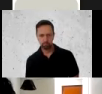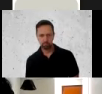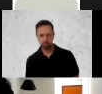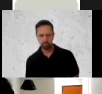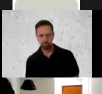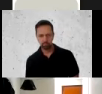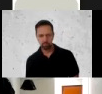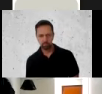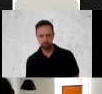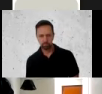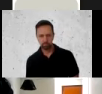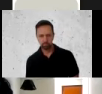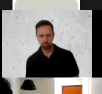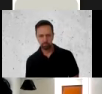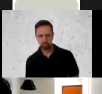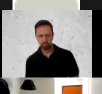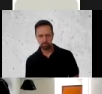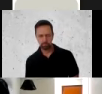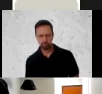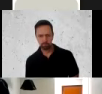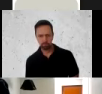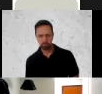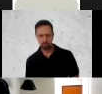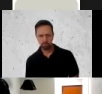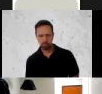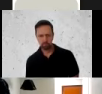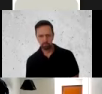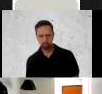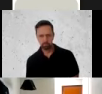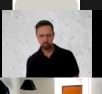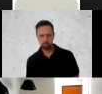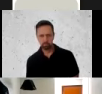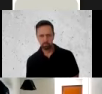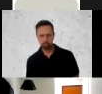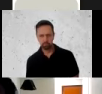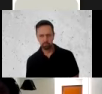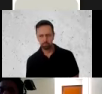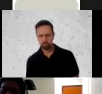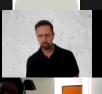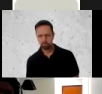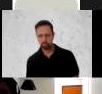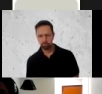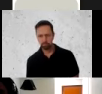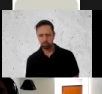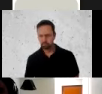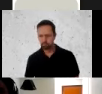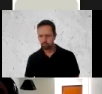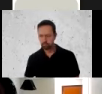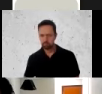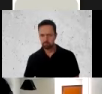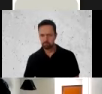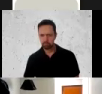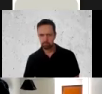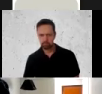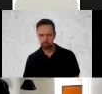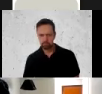com garantia, ele acaba diminuindo. Assim, no caso, quanto maior o potencial